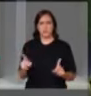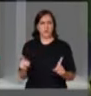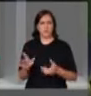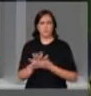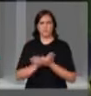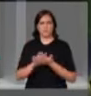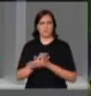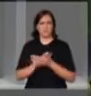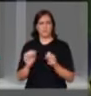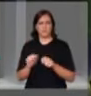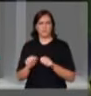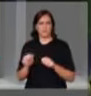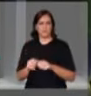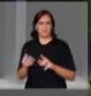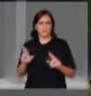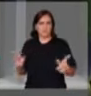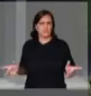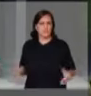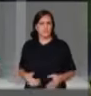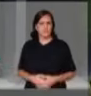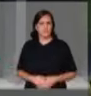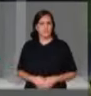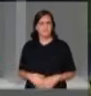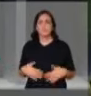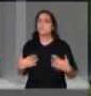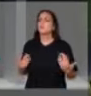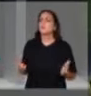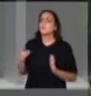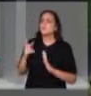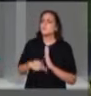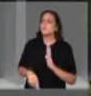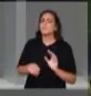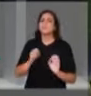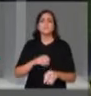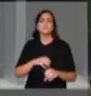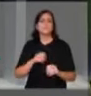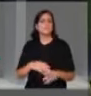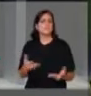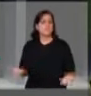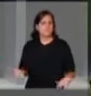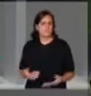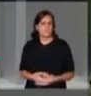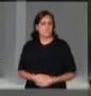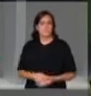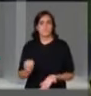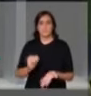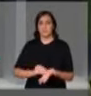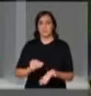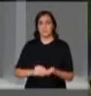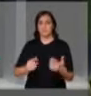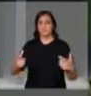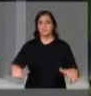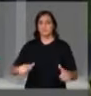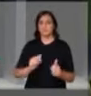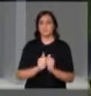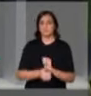fome. Qual o programa do governo para a educação pública, onde faltam quadras de